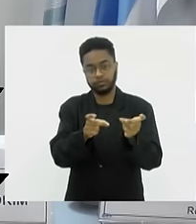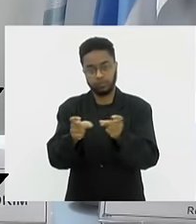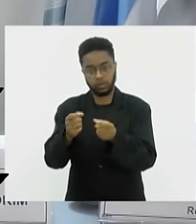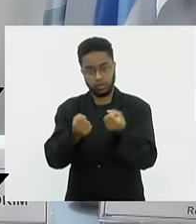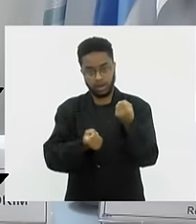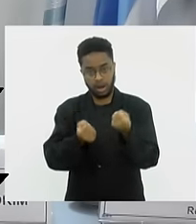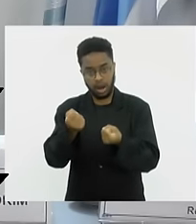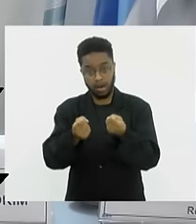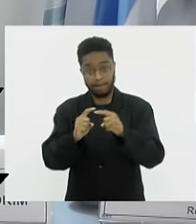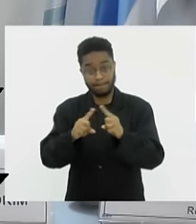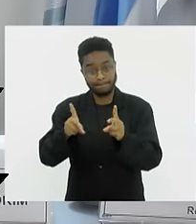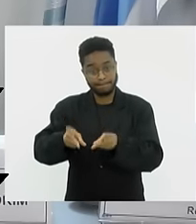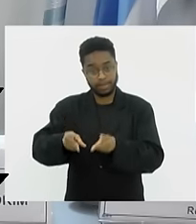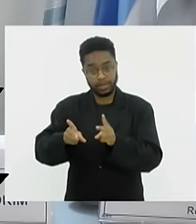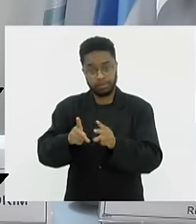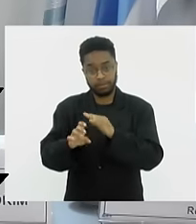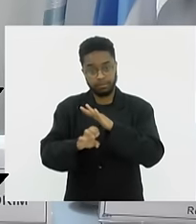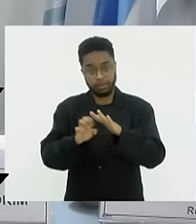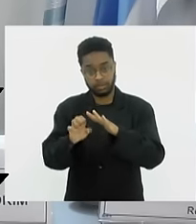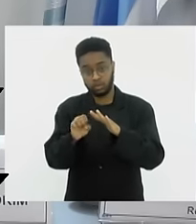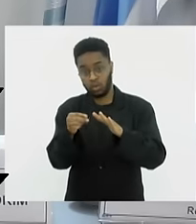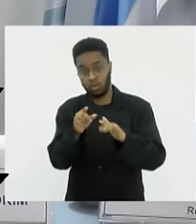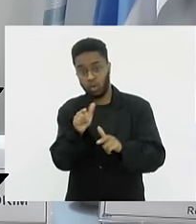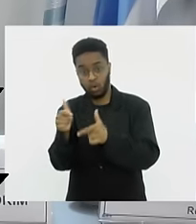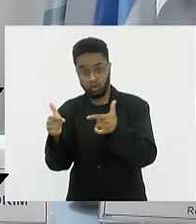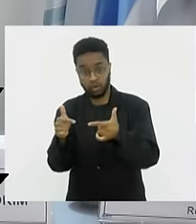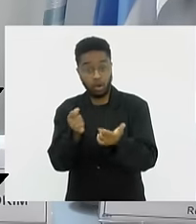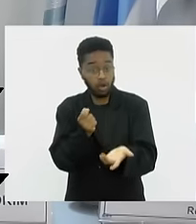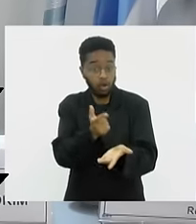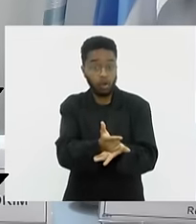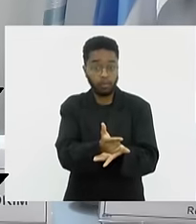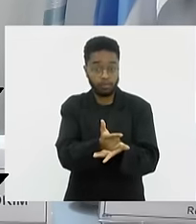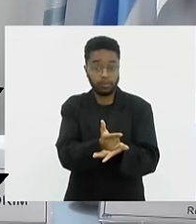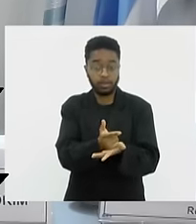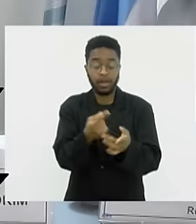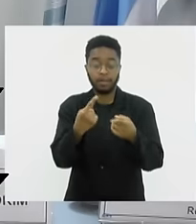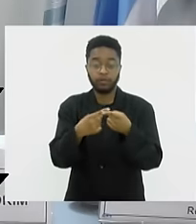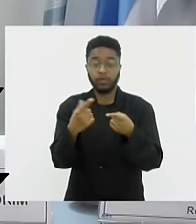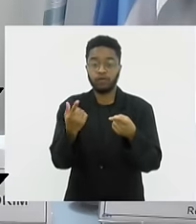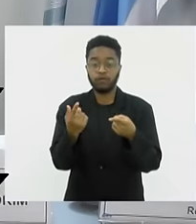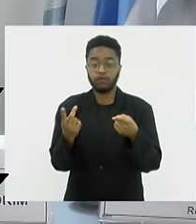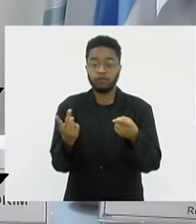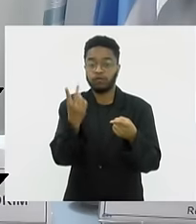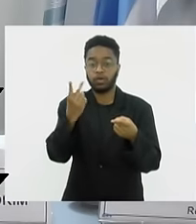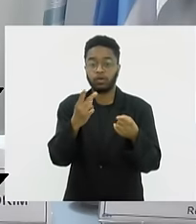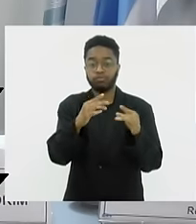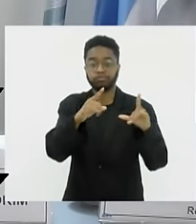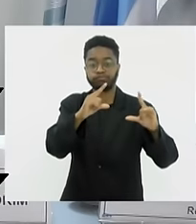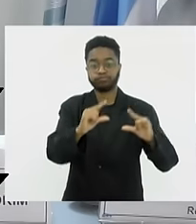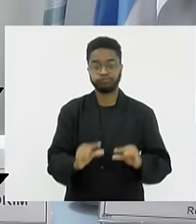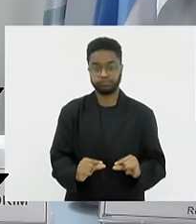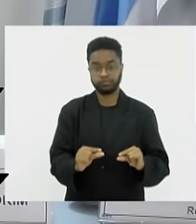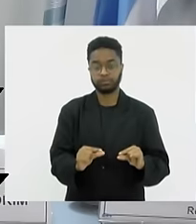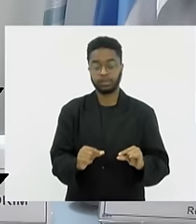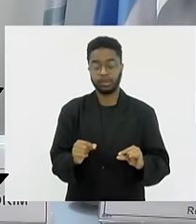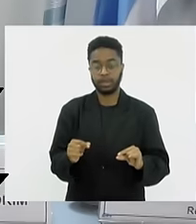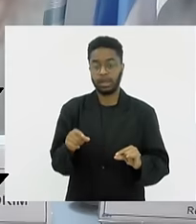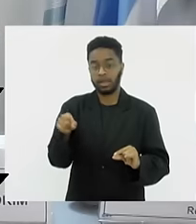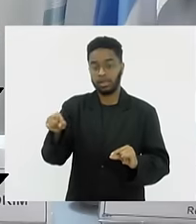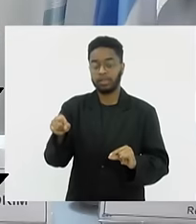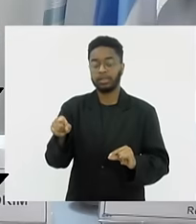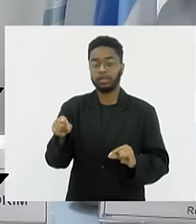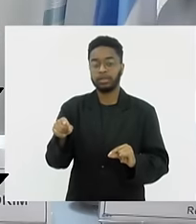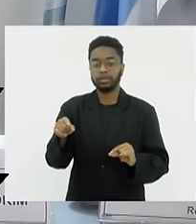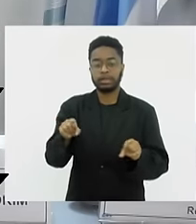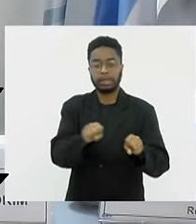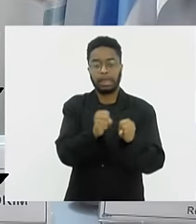vezes essa empresa mesmo, ou alguém ligado a ela, faz a compra. Porque joga o preço lá embaixo, como é ela que faz o leilão? Ela pega o carro de um cidadão, desvaloriza